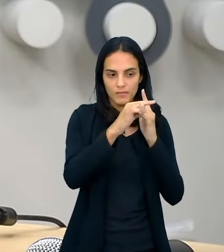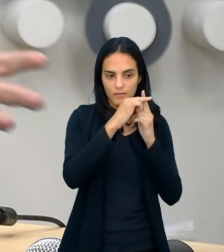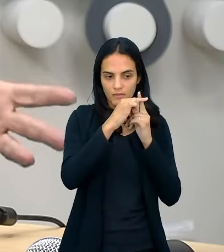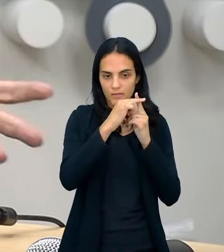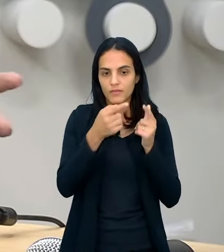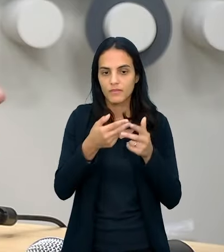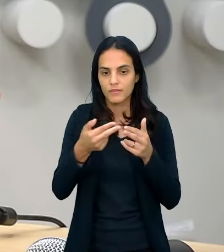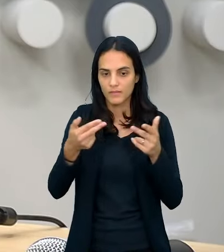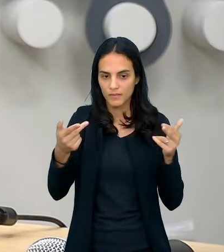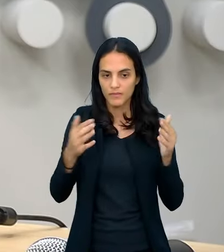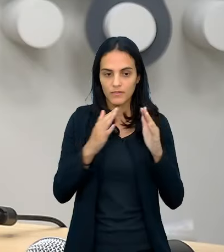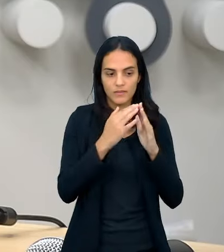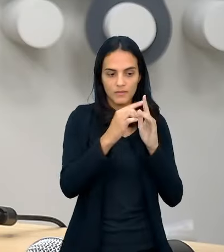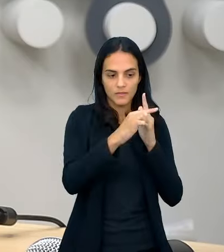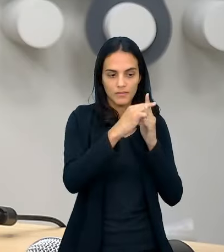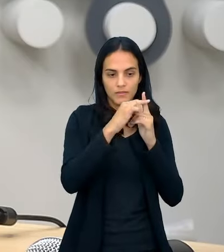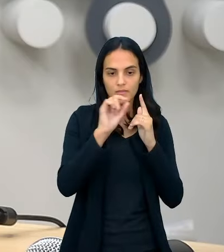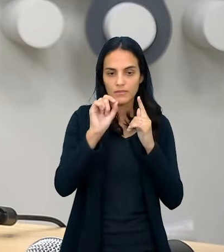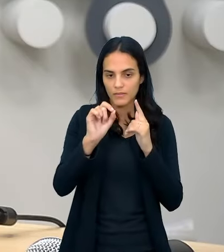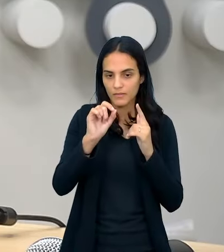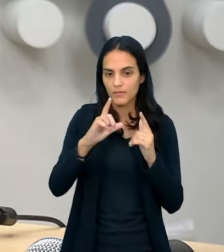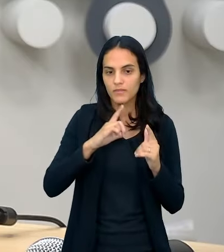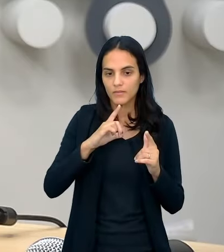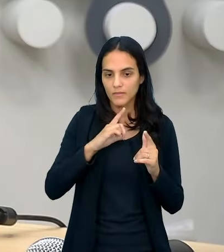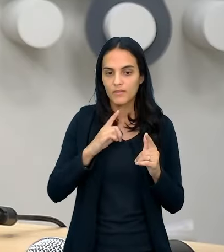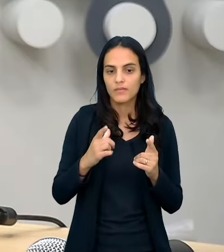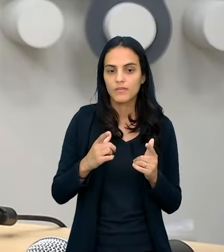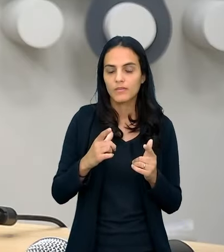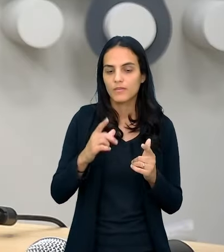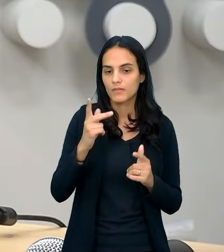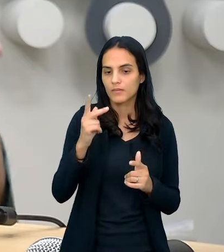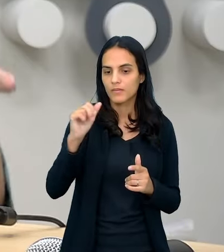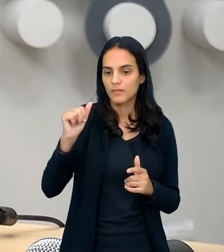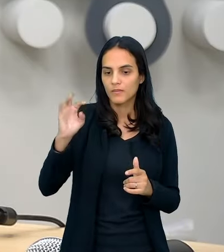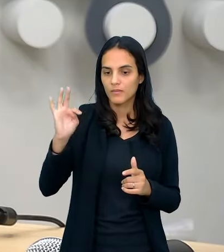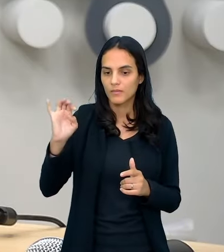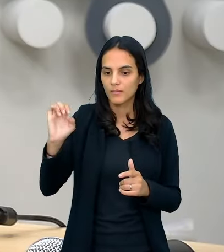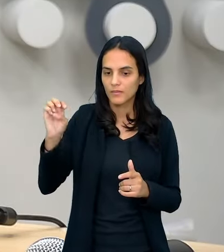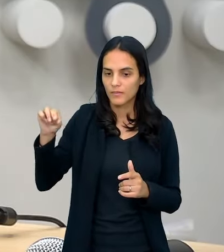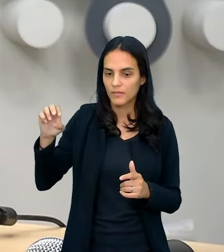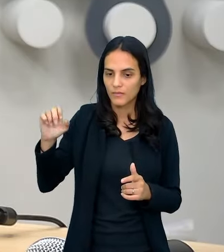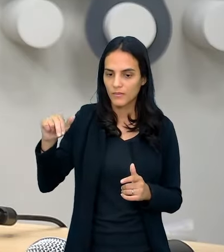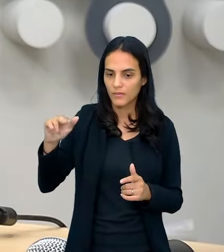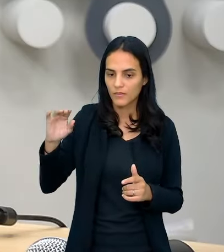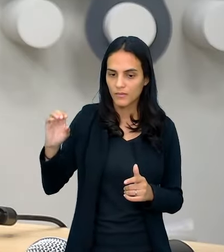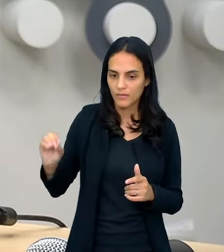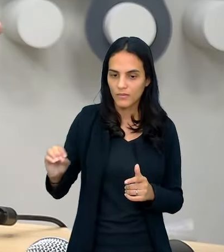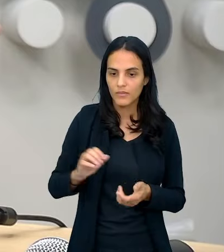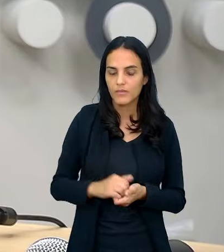parte delas, né, historicamente, elas são tombadas pelo patrimônio, ela faz parte ali, né,